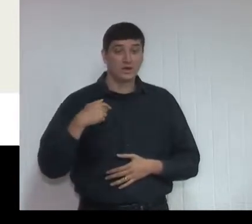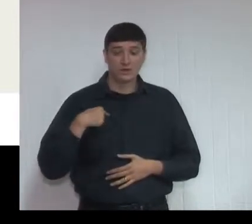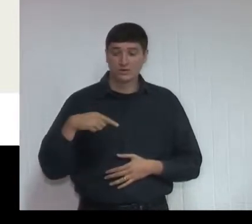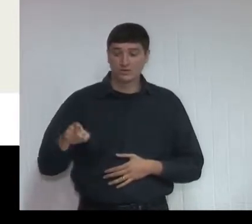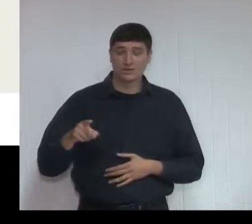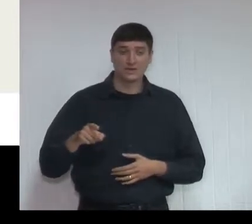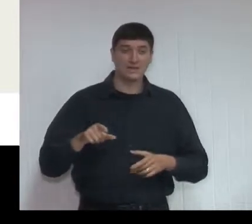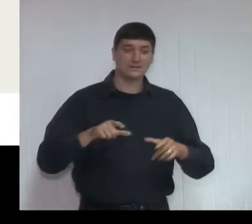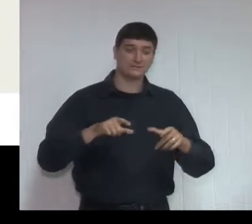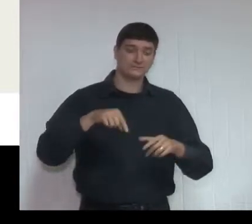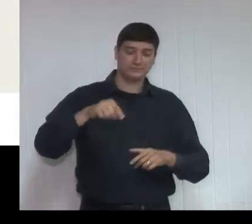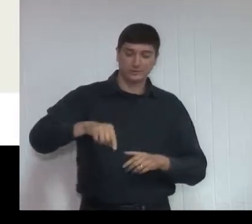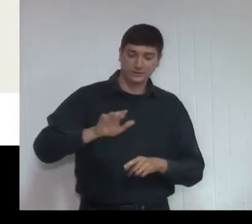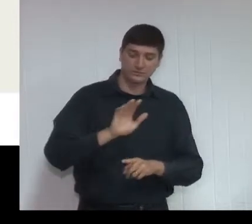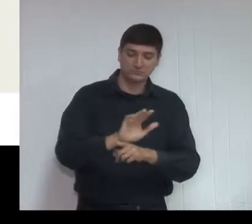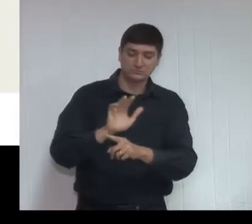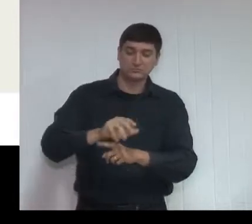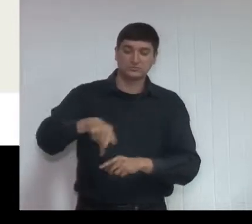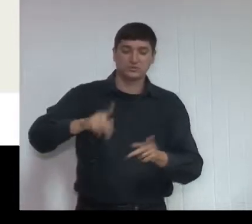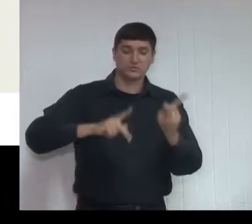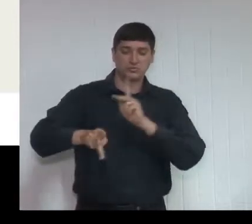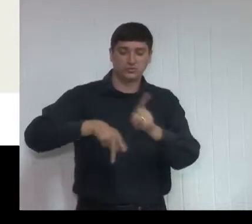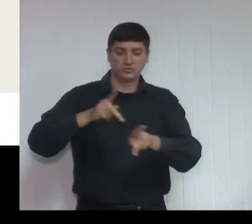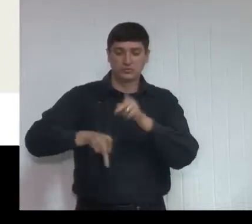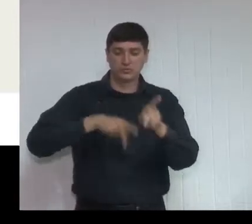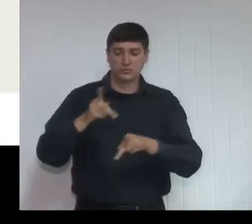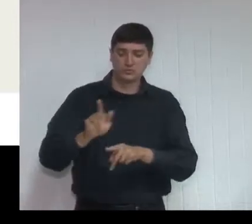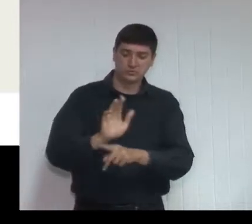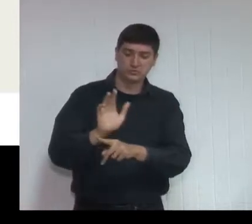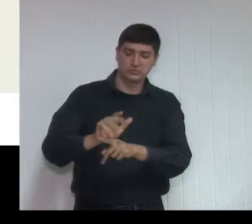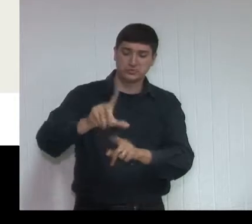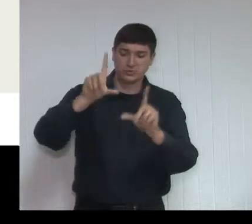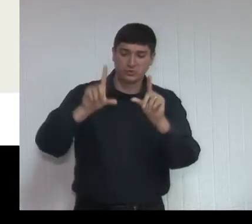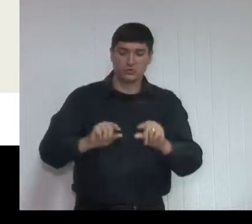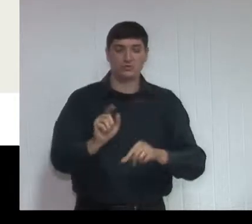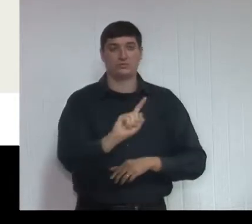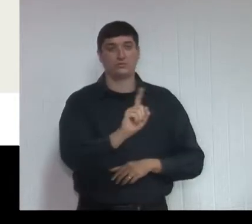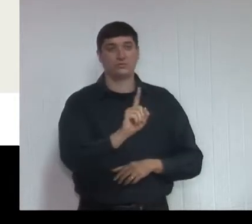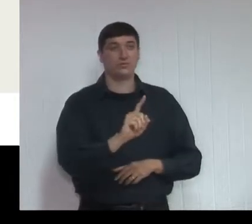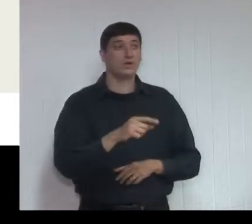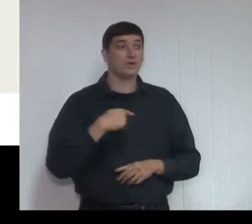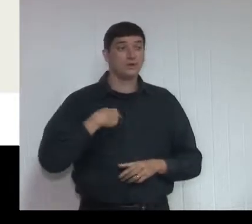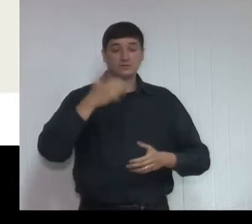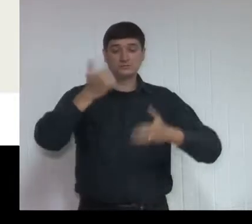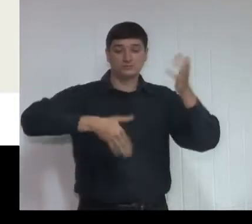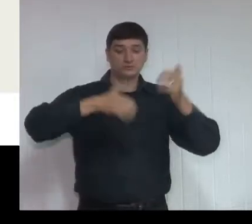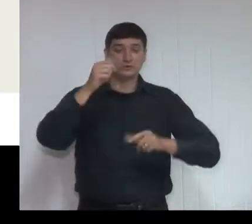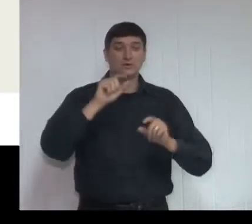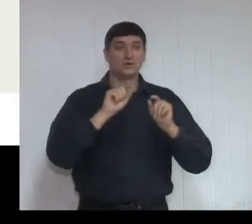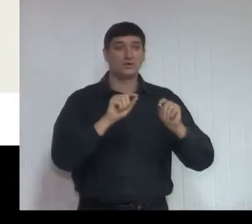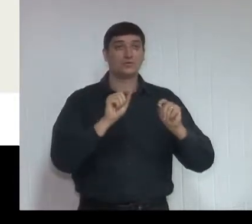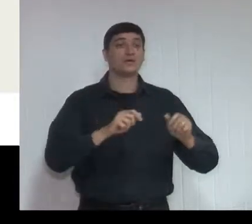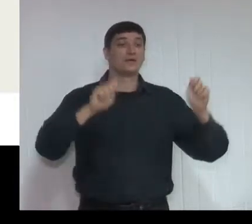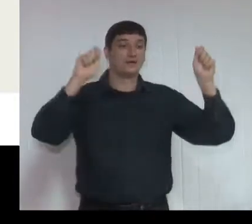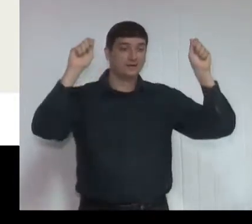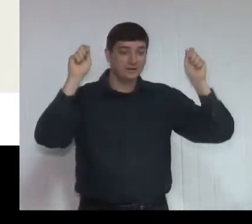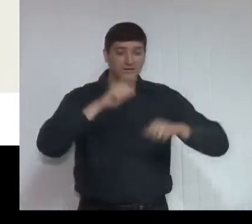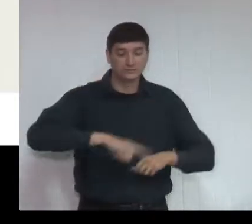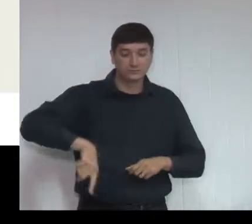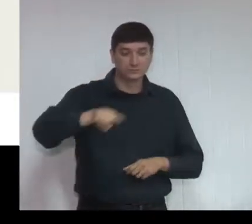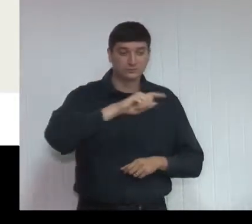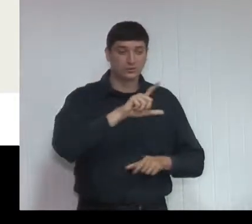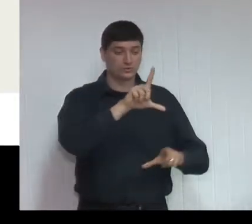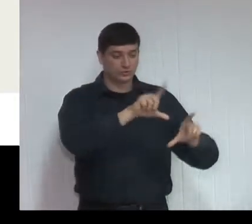reduzir serviço para a população. Eu estou falando aqui de otimizar. E o que é otimizar? Buscar as maneiras, boas